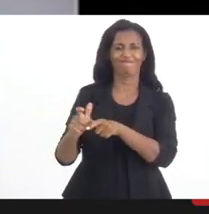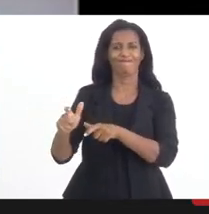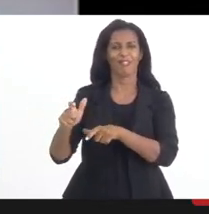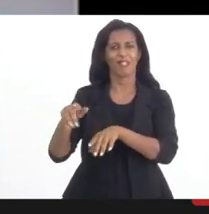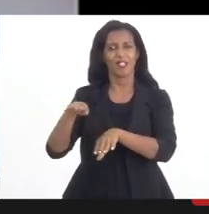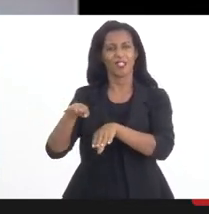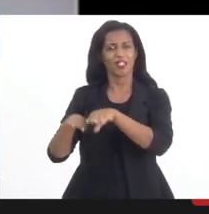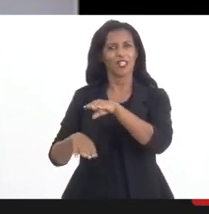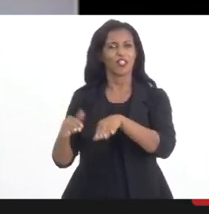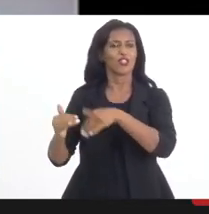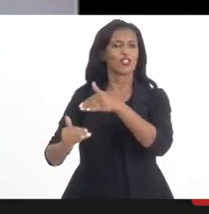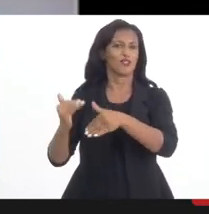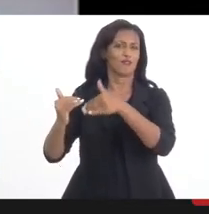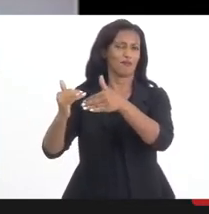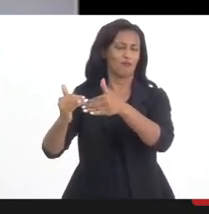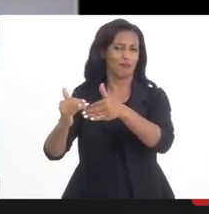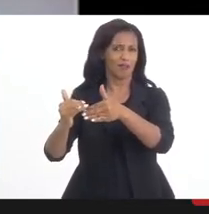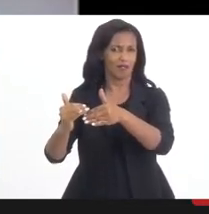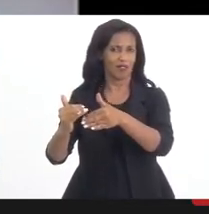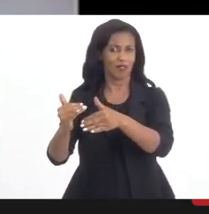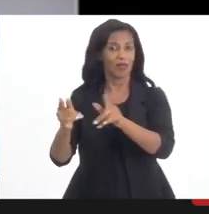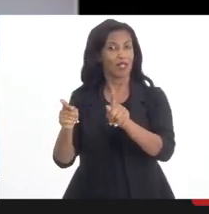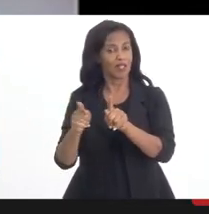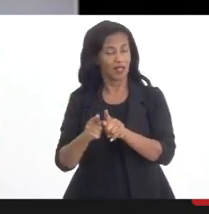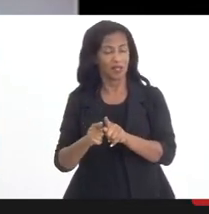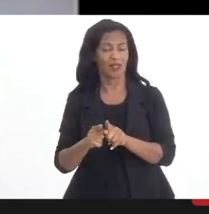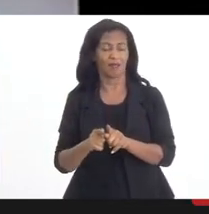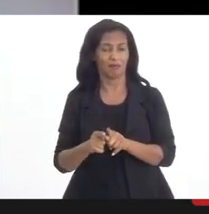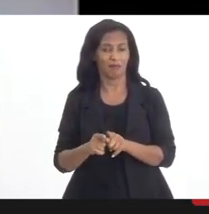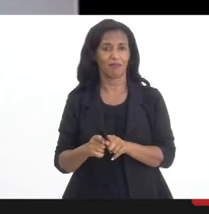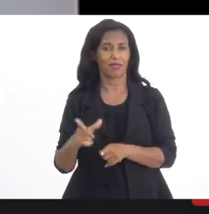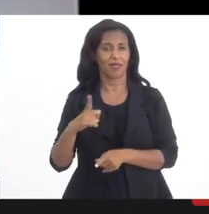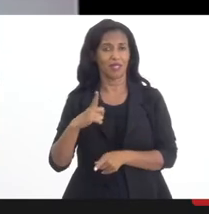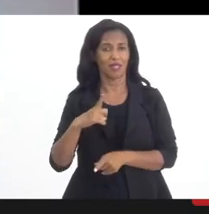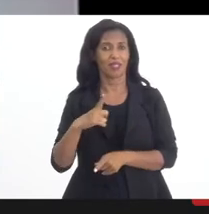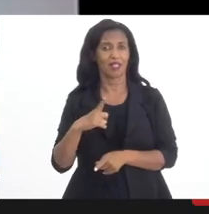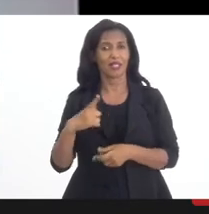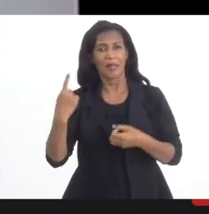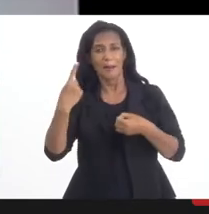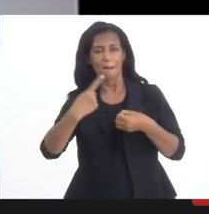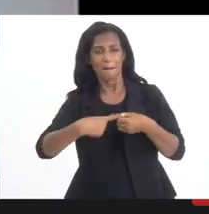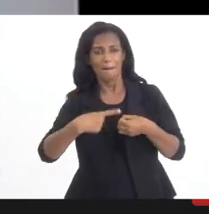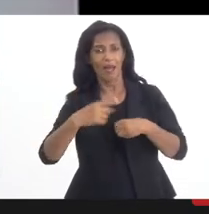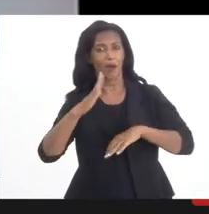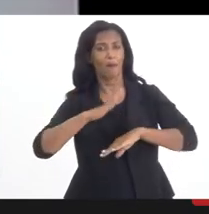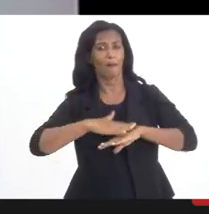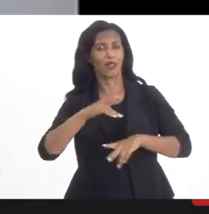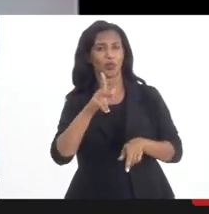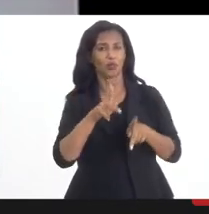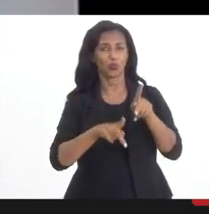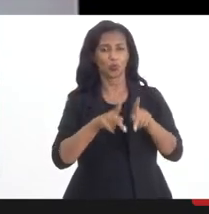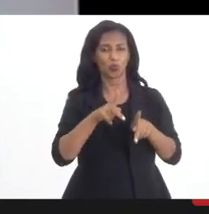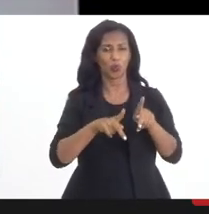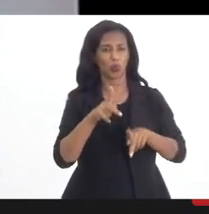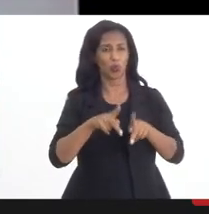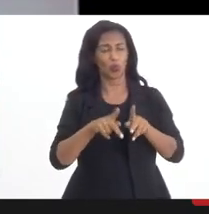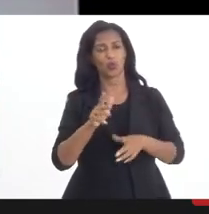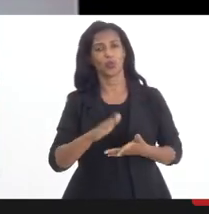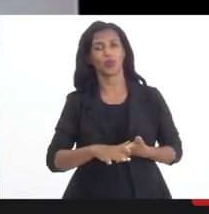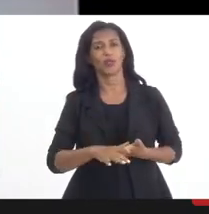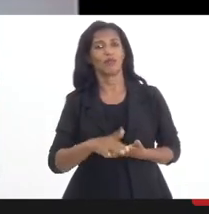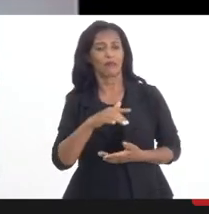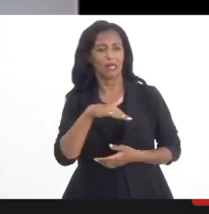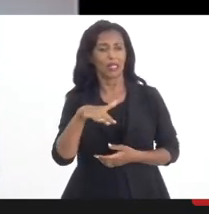de desenvolvimento, e em contrapartida isso, existem bairros mais populosos, né, nessa nossa